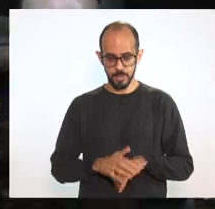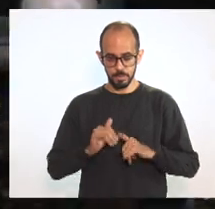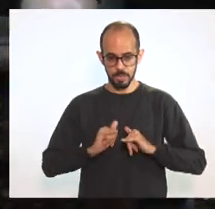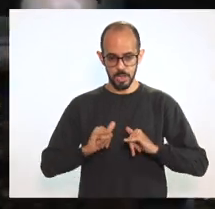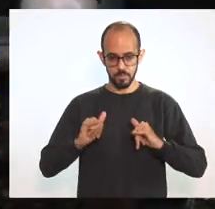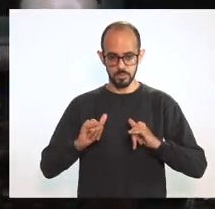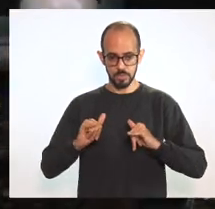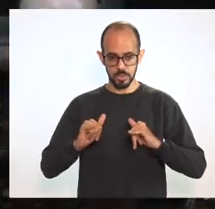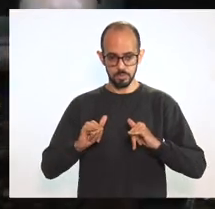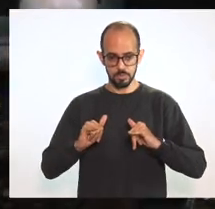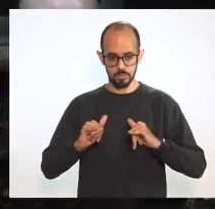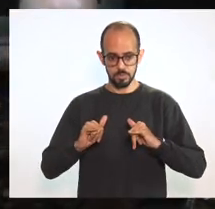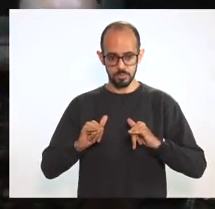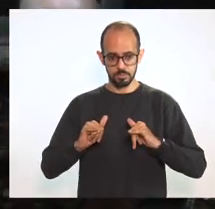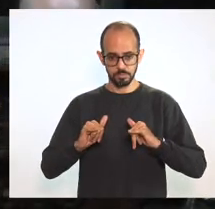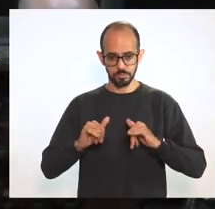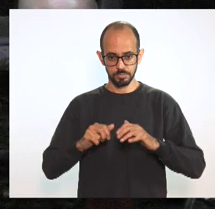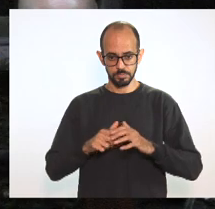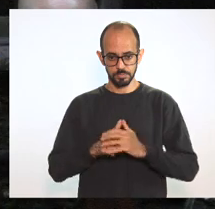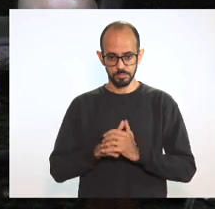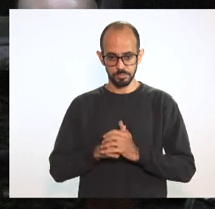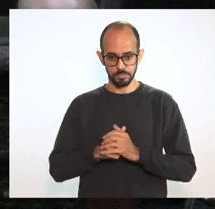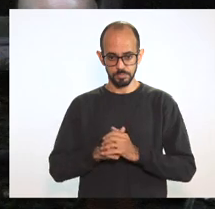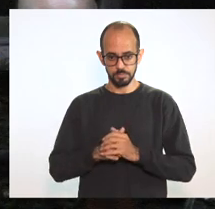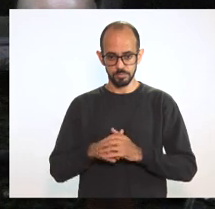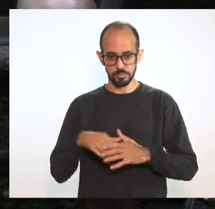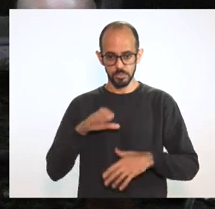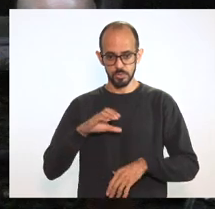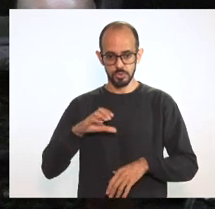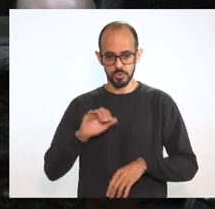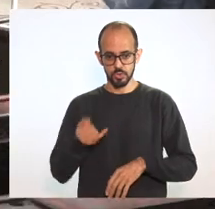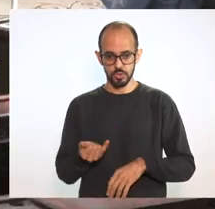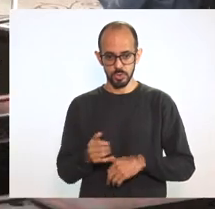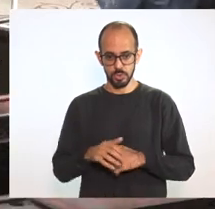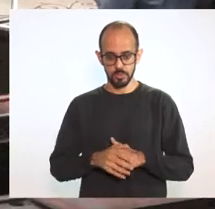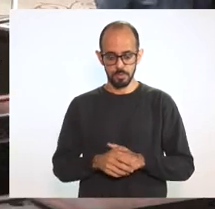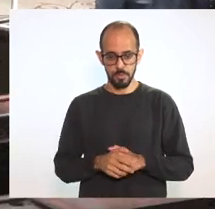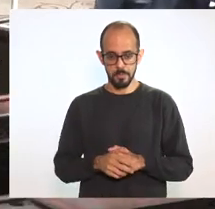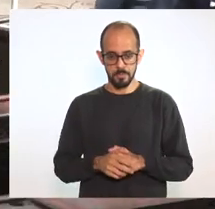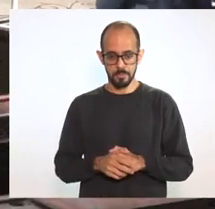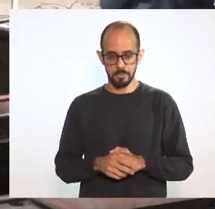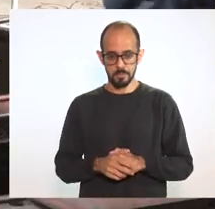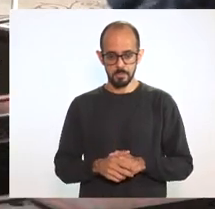pela Comissão de Constituição e Justiça.